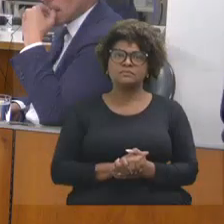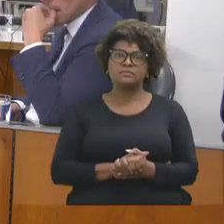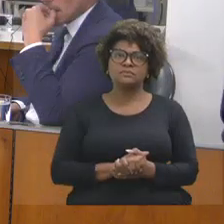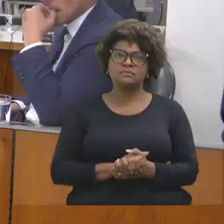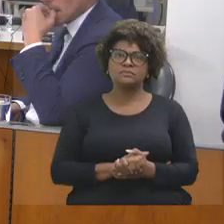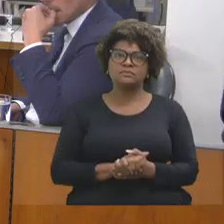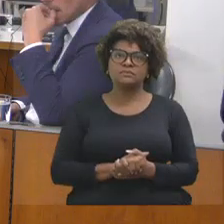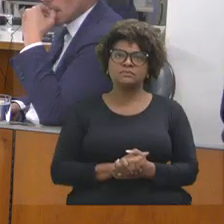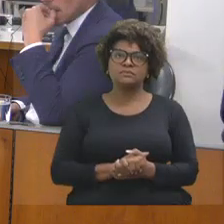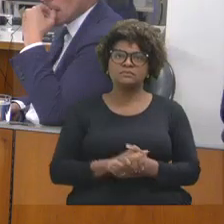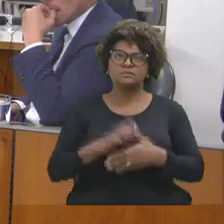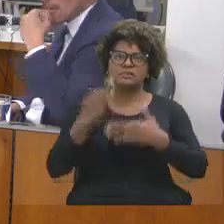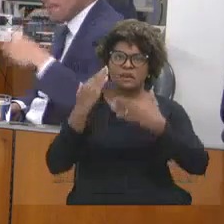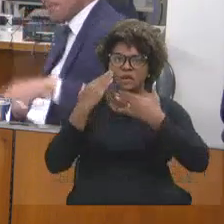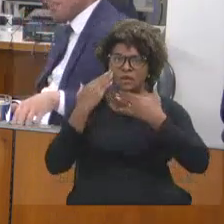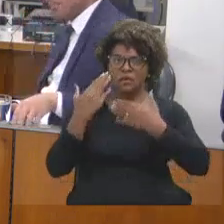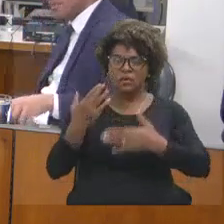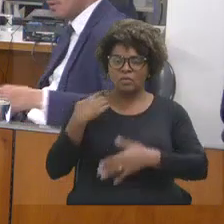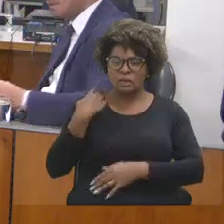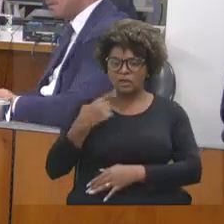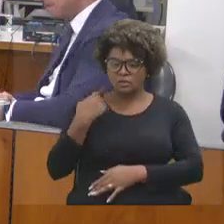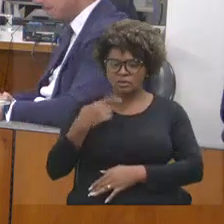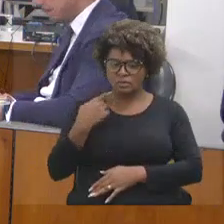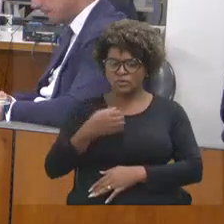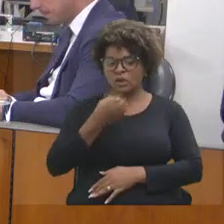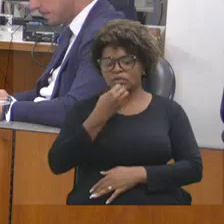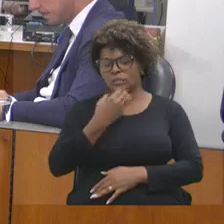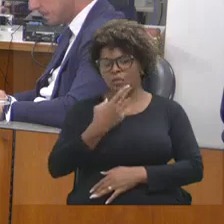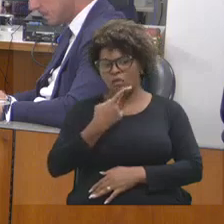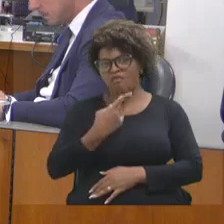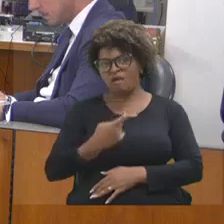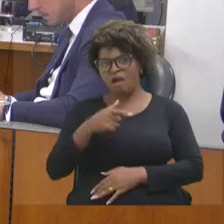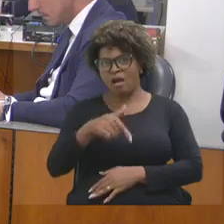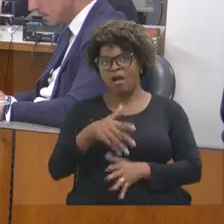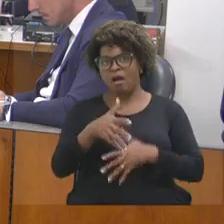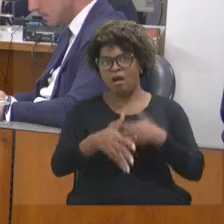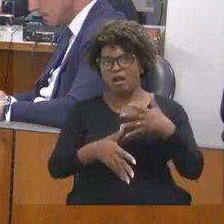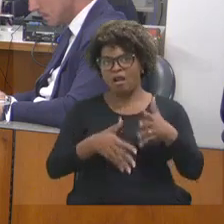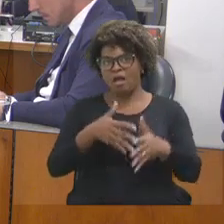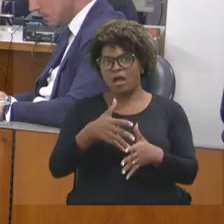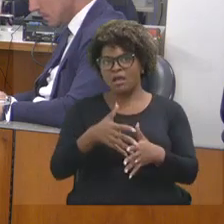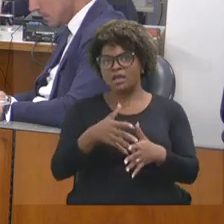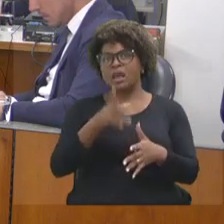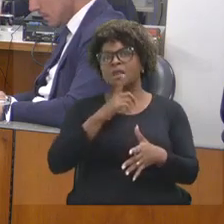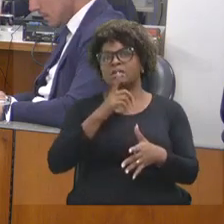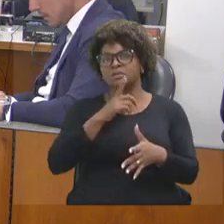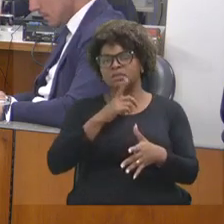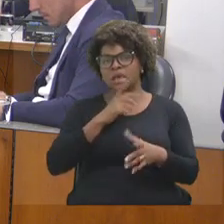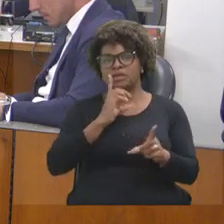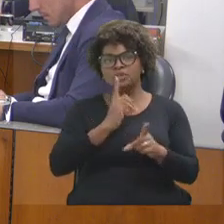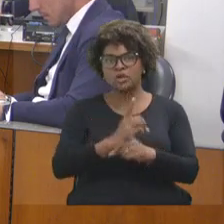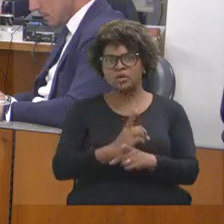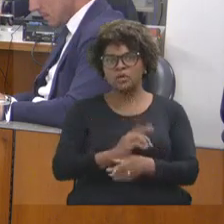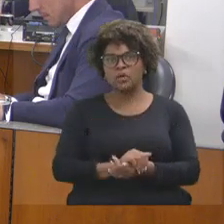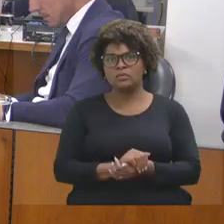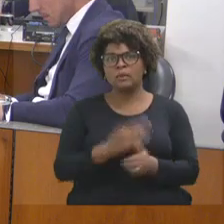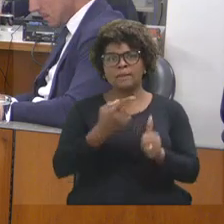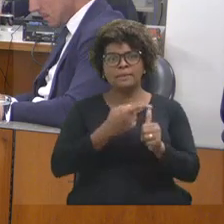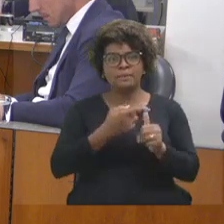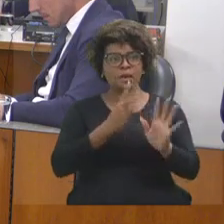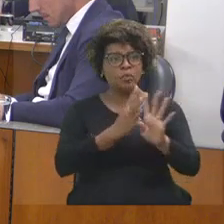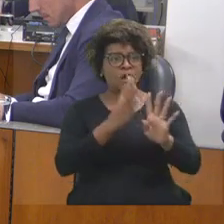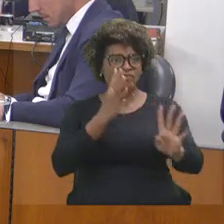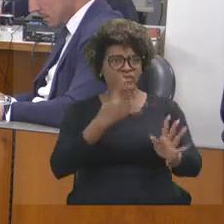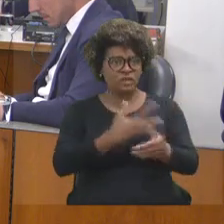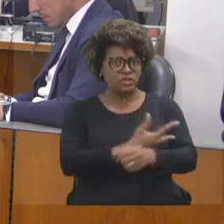Obrigado deputada Val boas considerações e também vai ao encontro de várias ações nossas primeiro do filadizantes nós